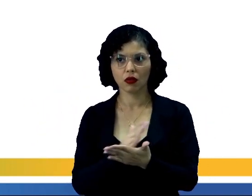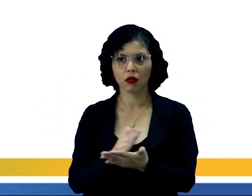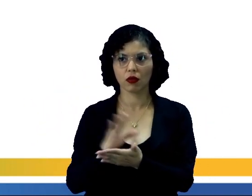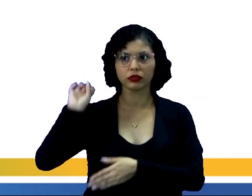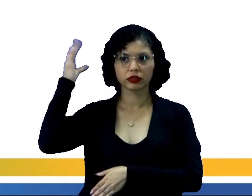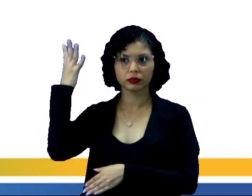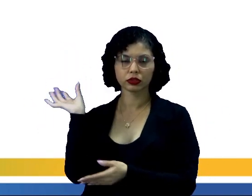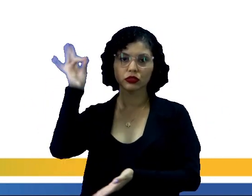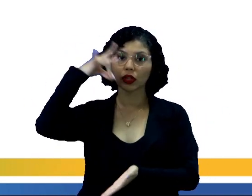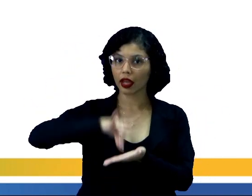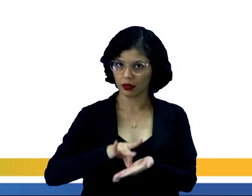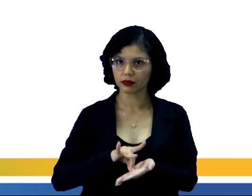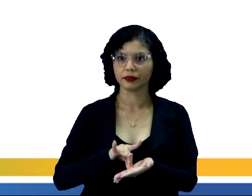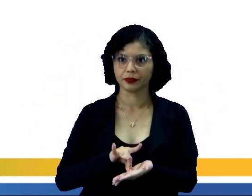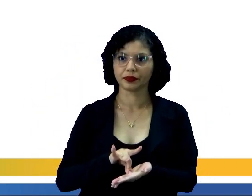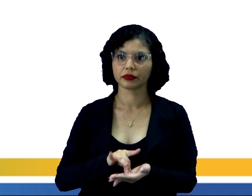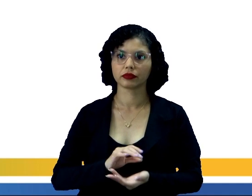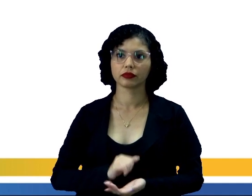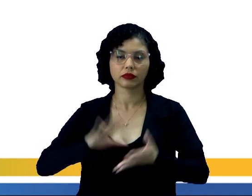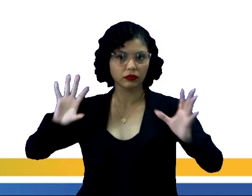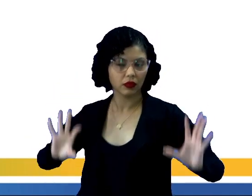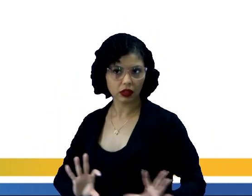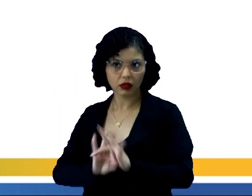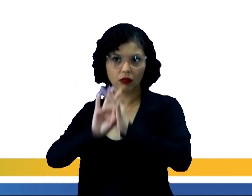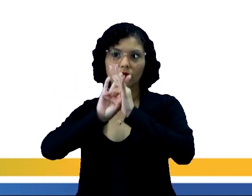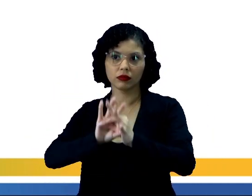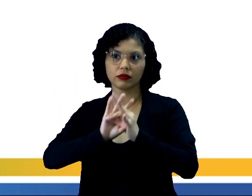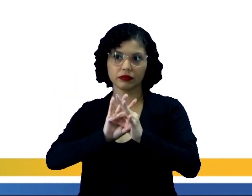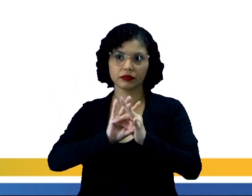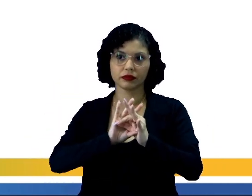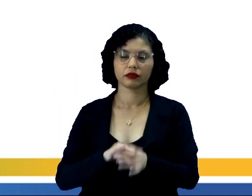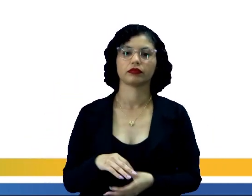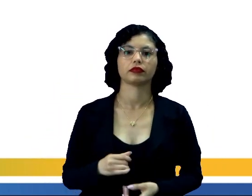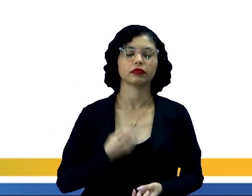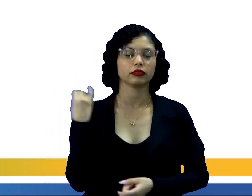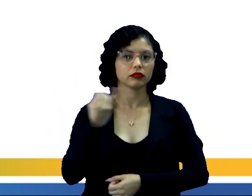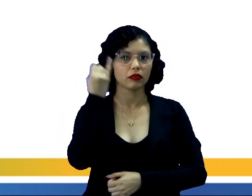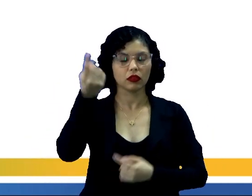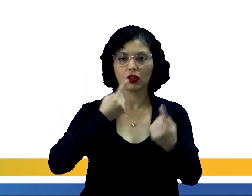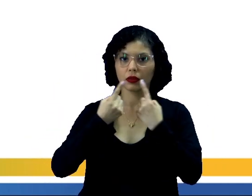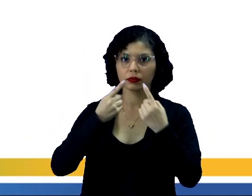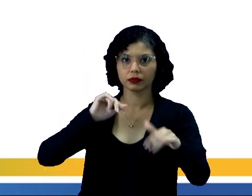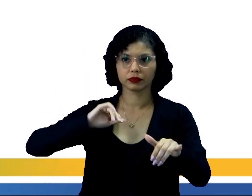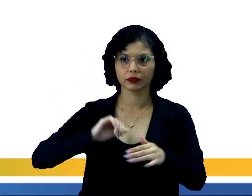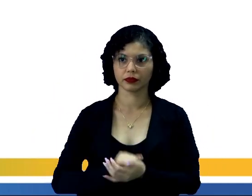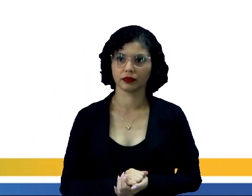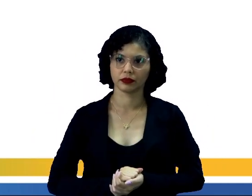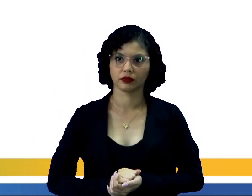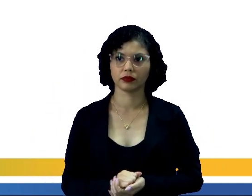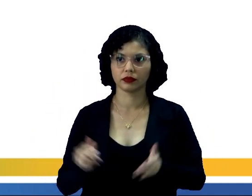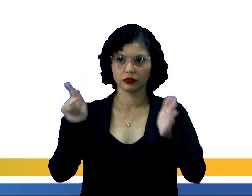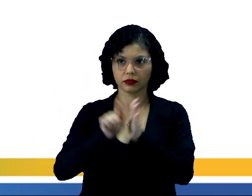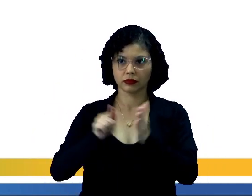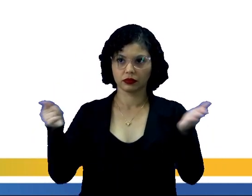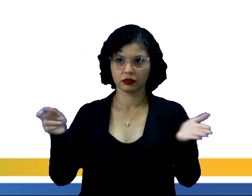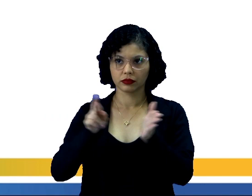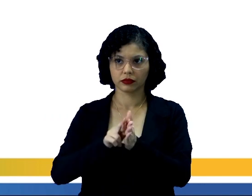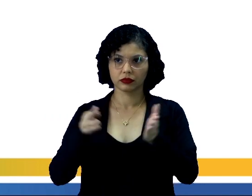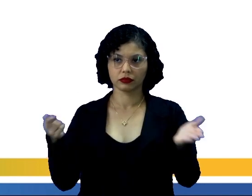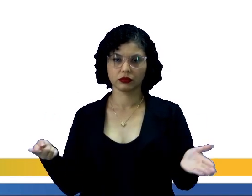algum acontecimento real, veiculada pelos principais meios de comunicação,